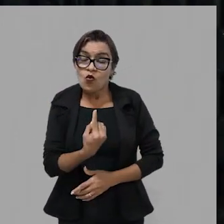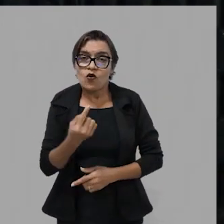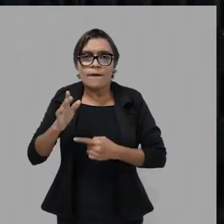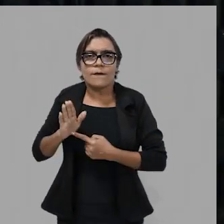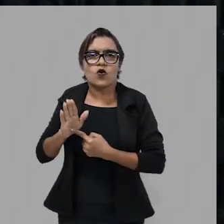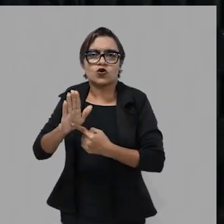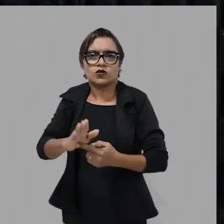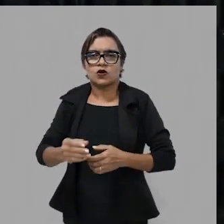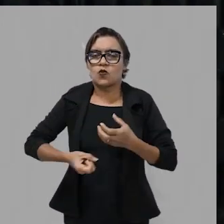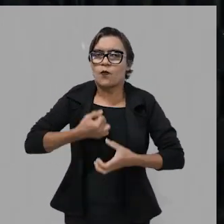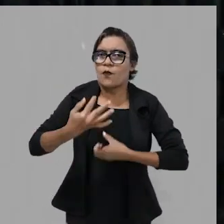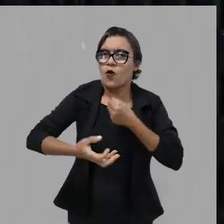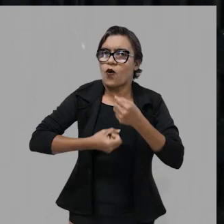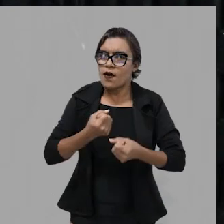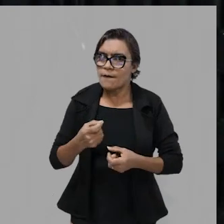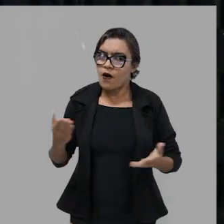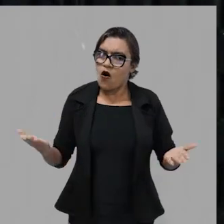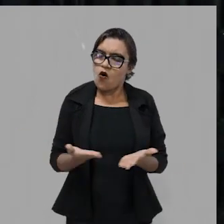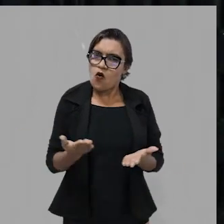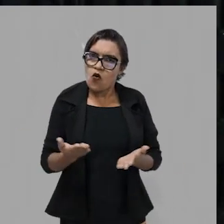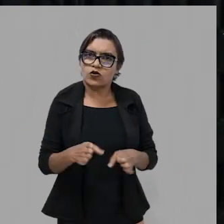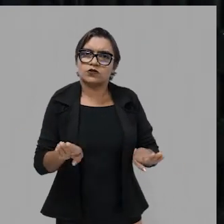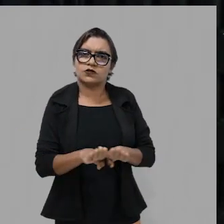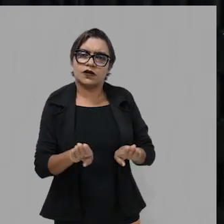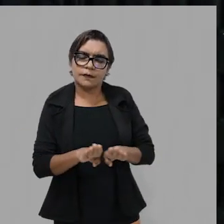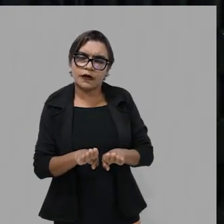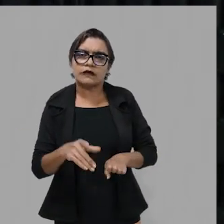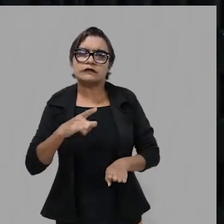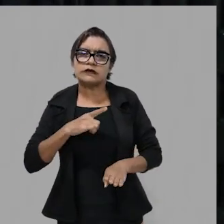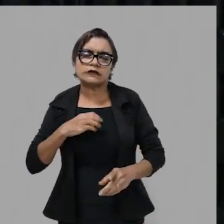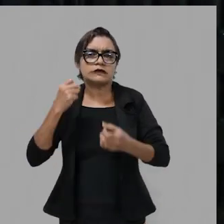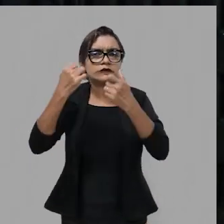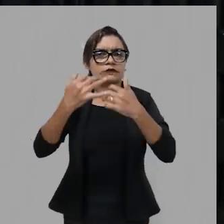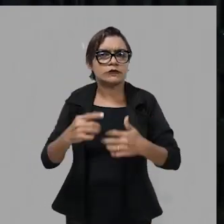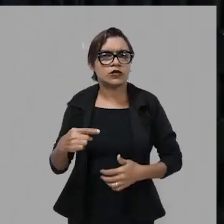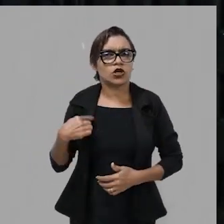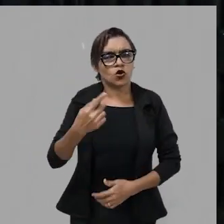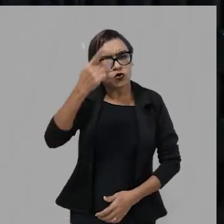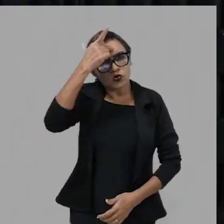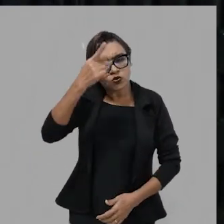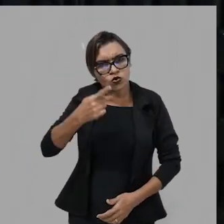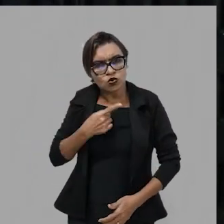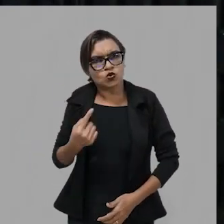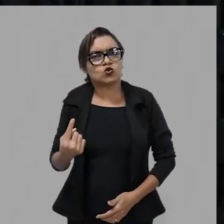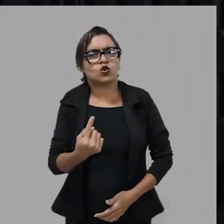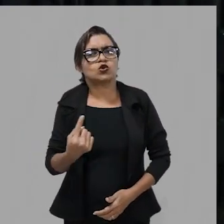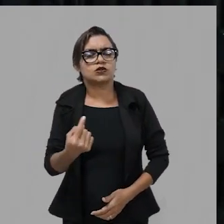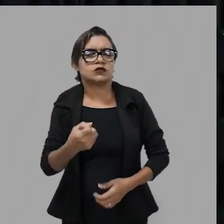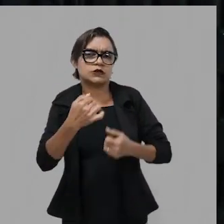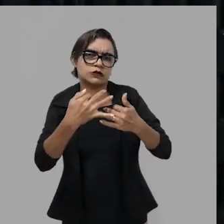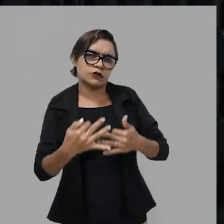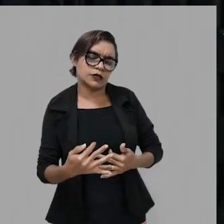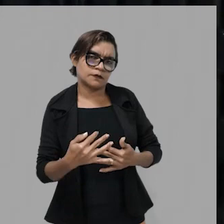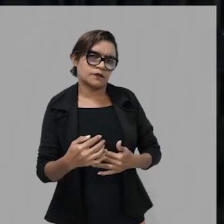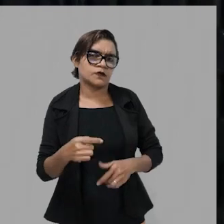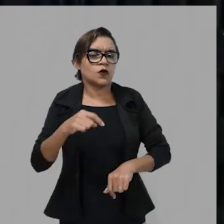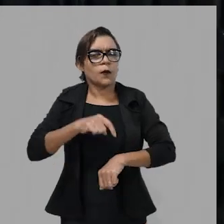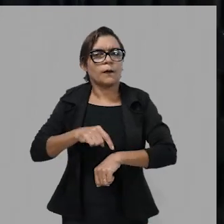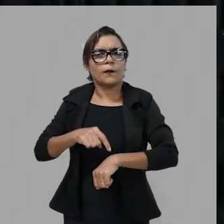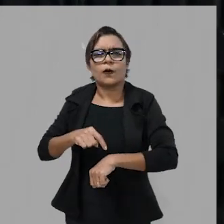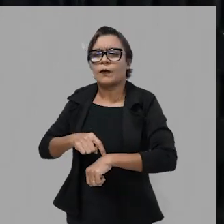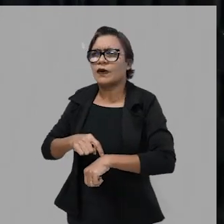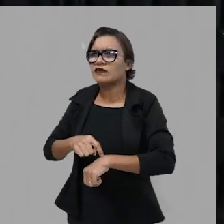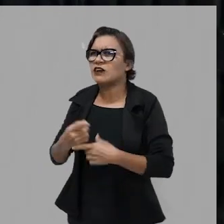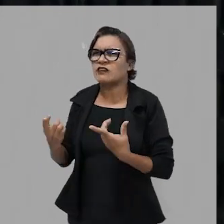fica super atual, porque ele trata dessas questões da gente com a gente mesmo, né? Quando nós estamos descontentes